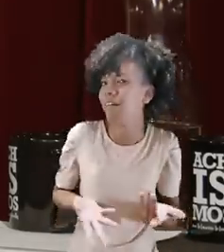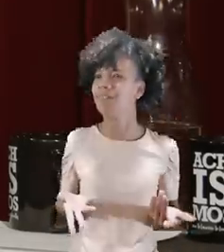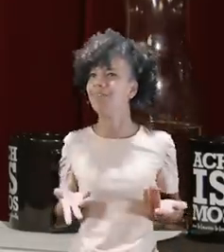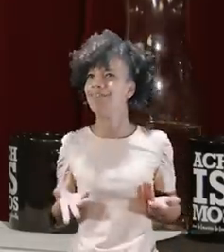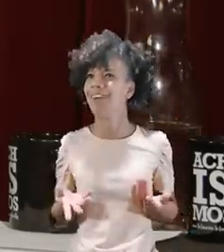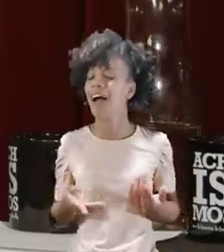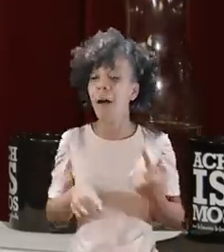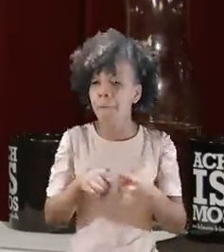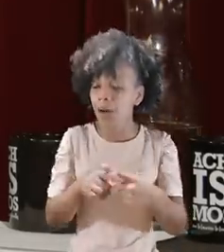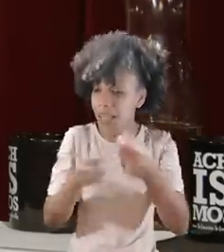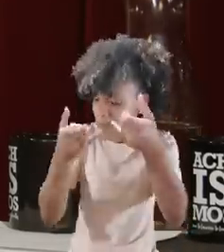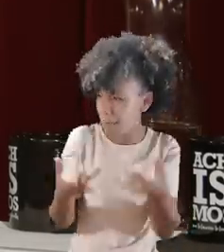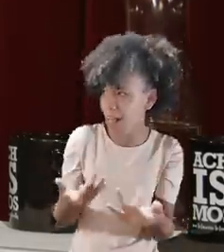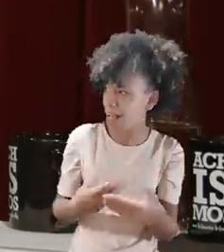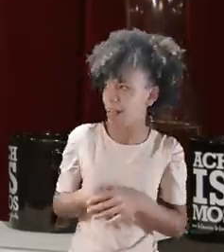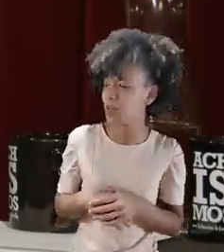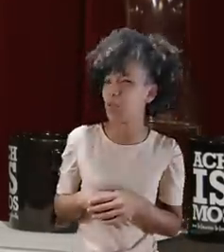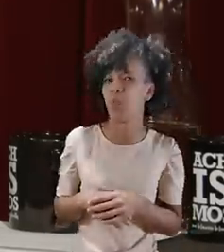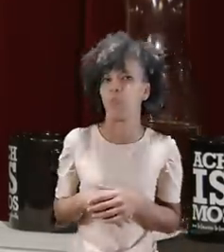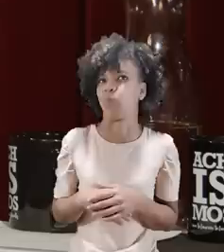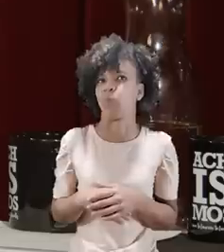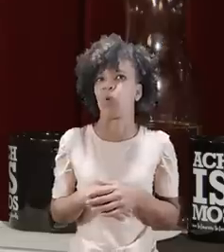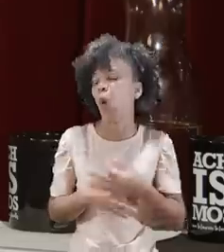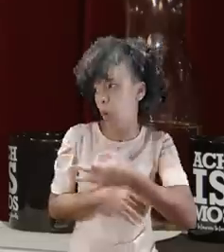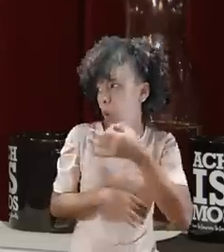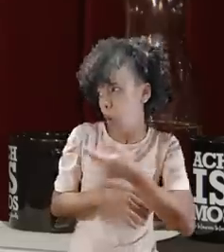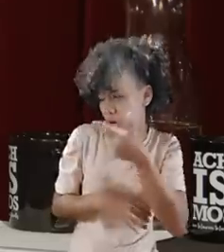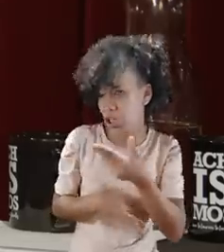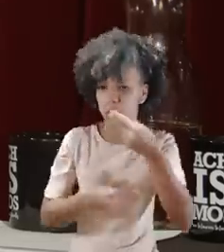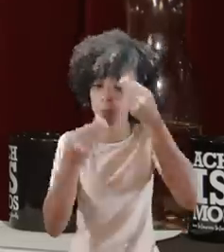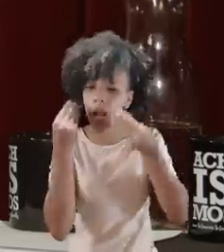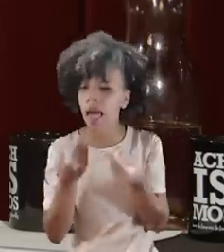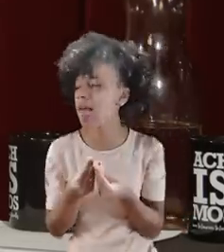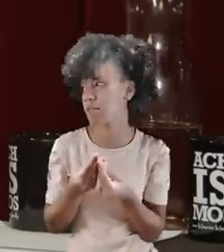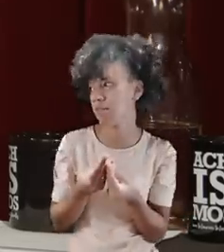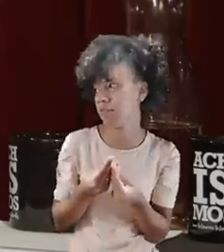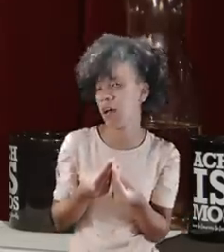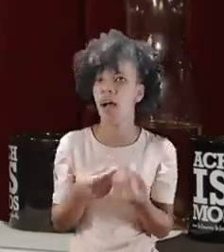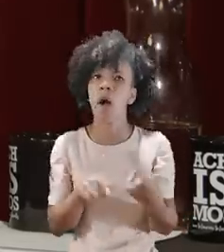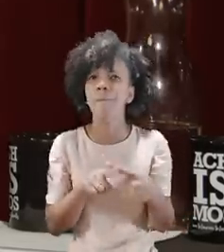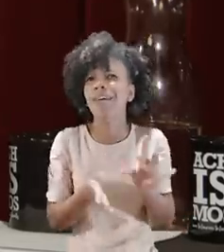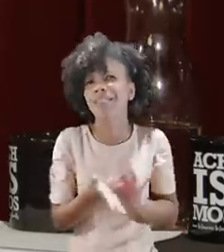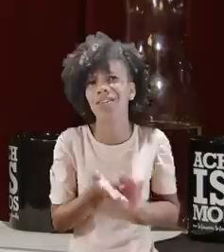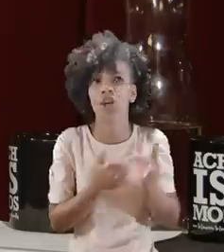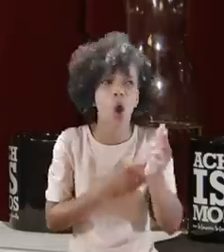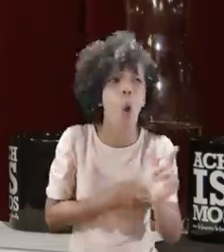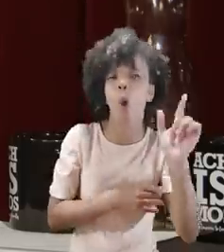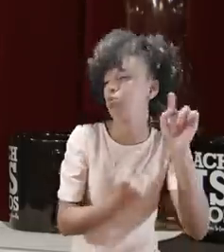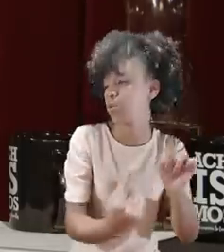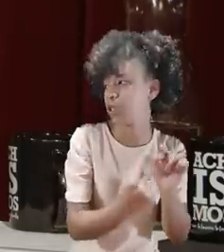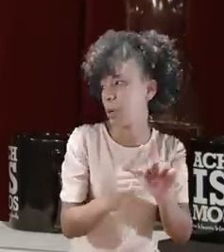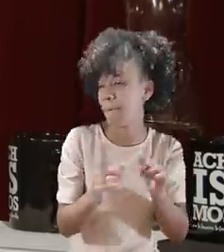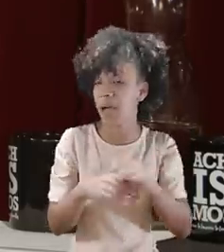questão da falta de gente tá falando um achismo sobre beleza quem está funcionando beleza aqui na verdade para mim vai para